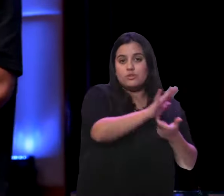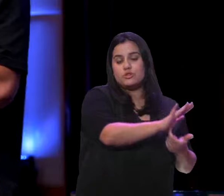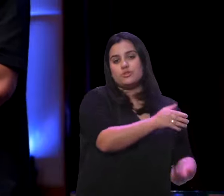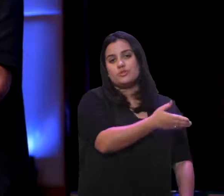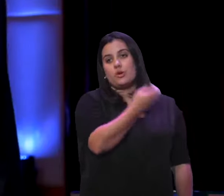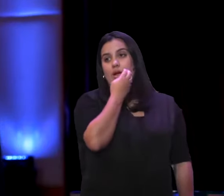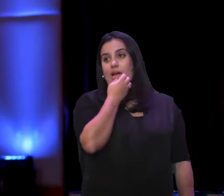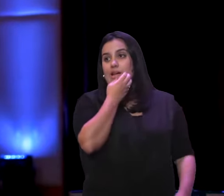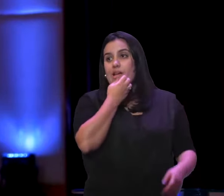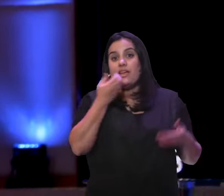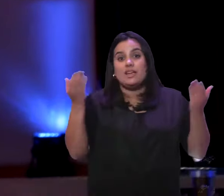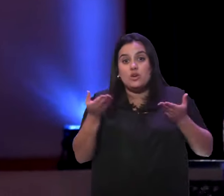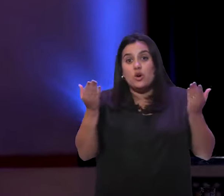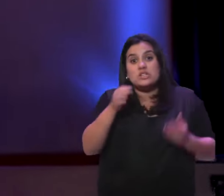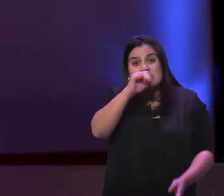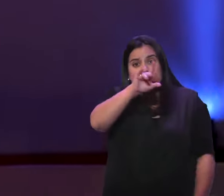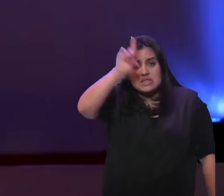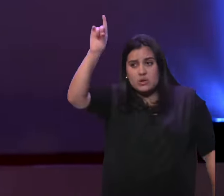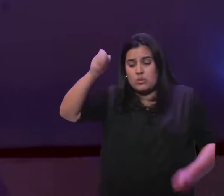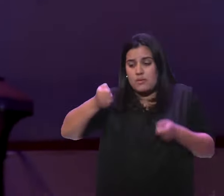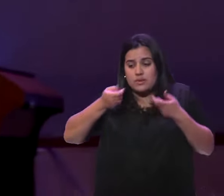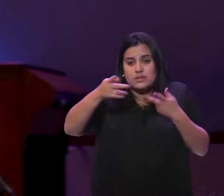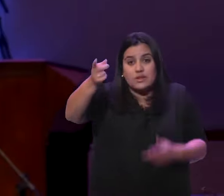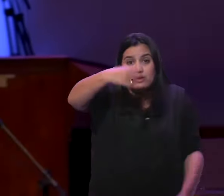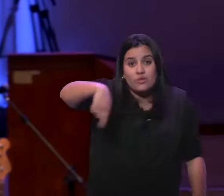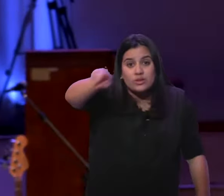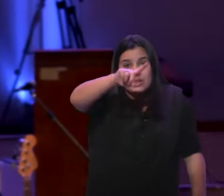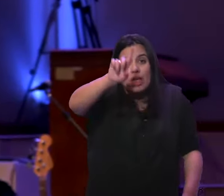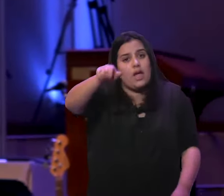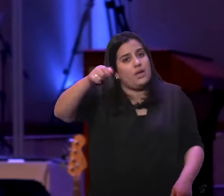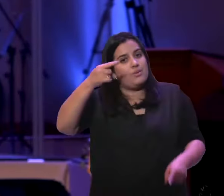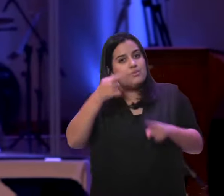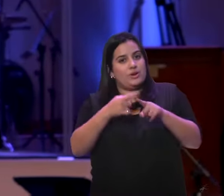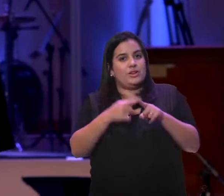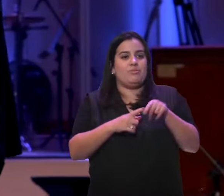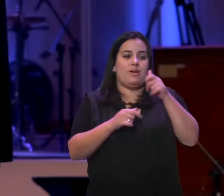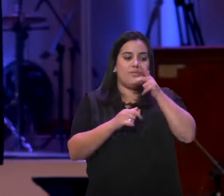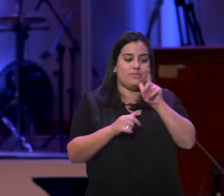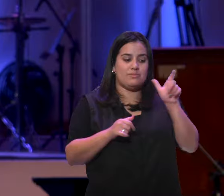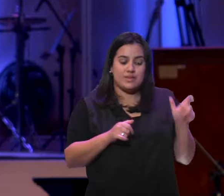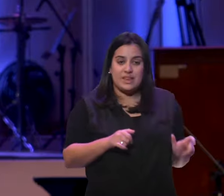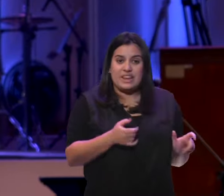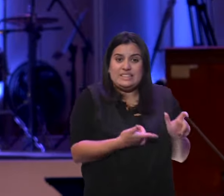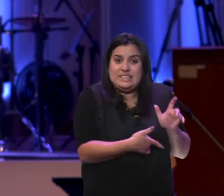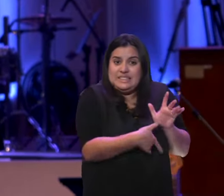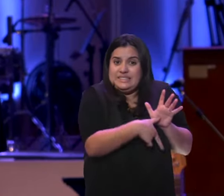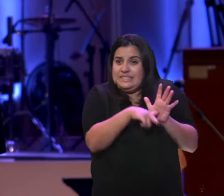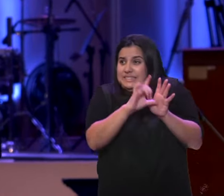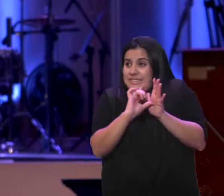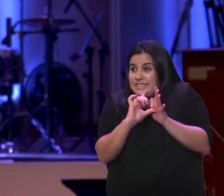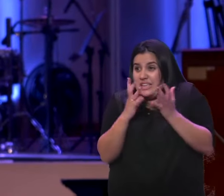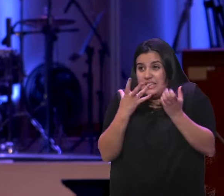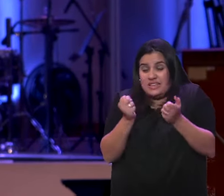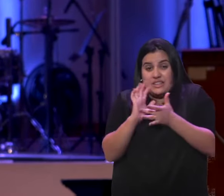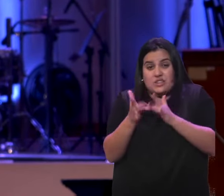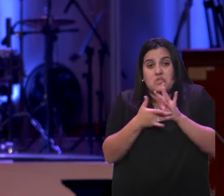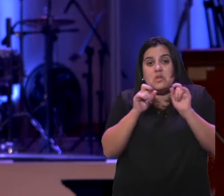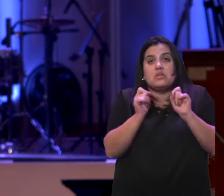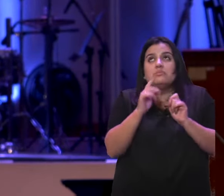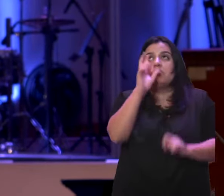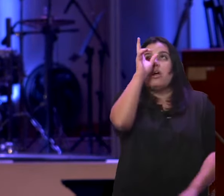E hoje, se Deus está visitando você, é porque uma menina que vinha chapada para o culto, decidiu parar de ser irreverente e